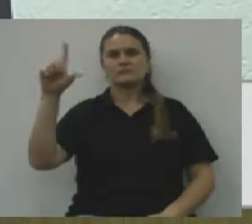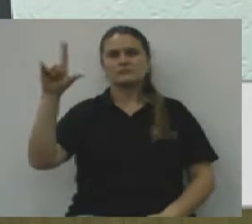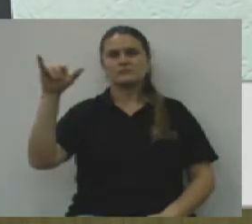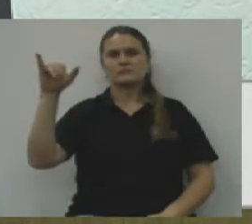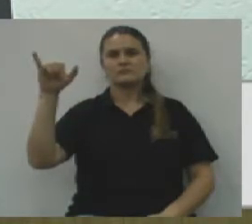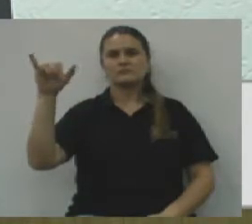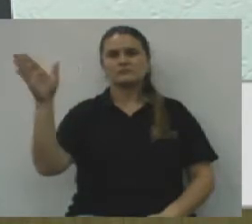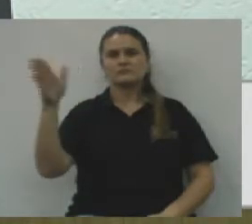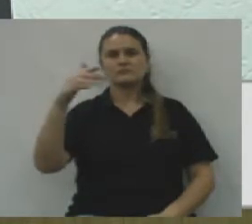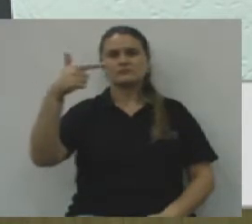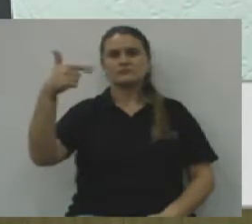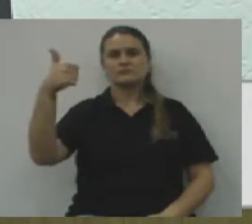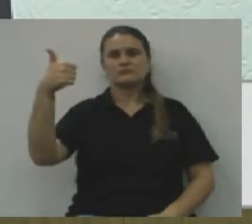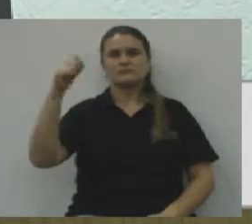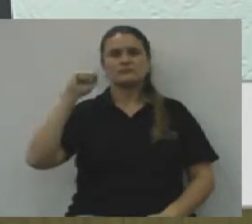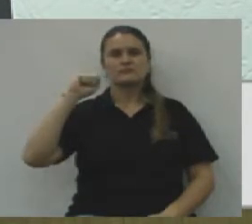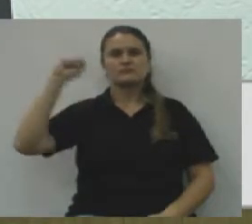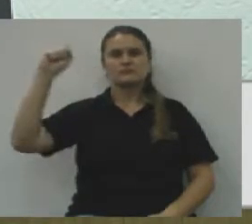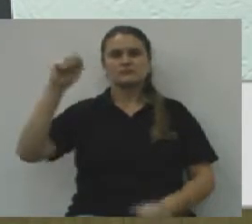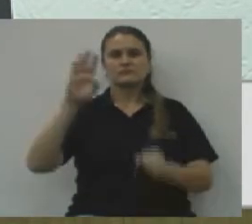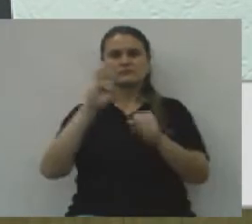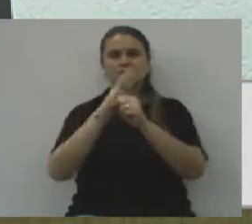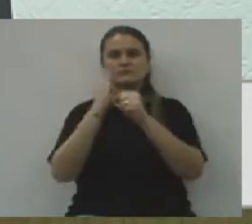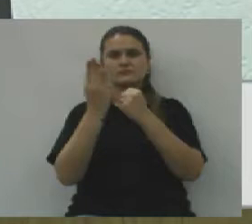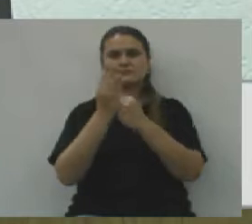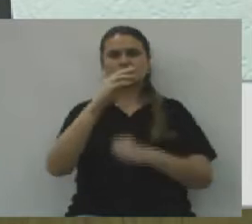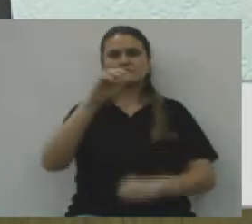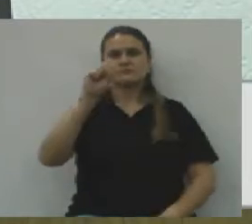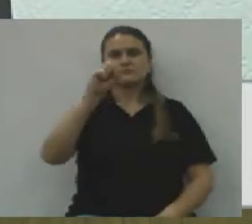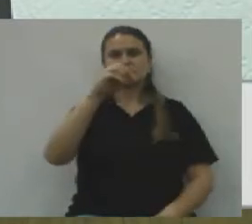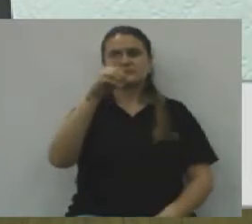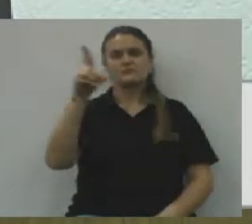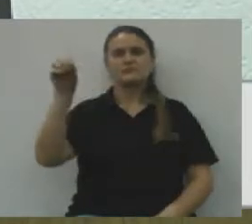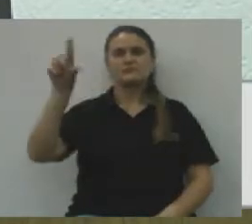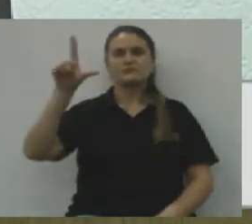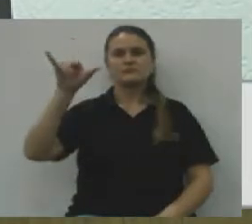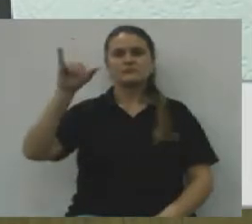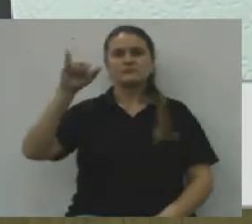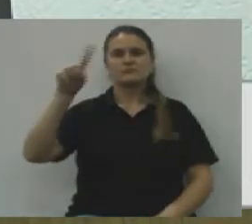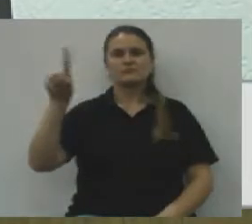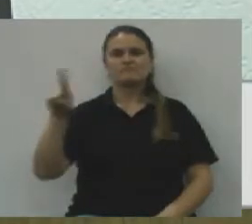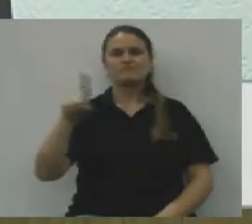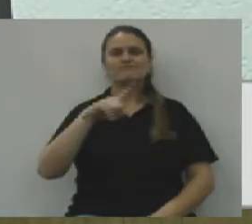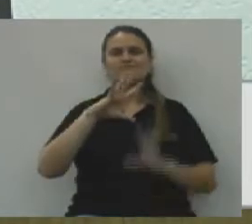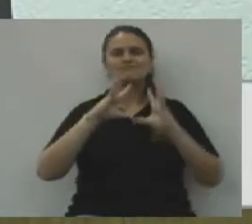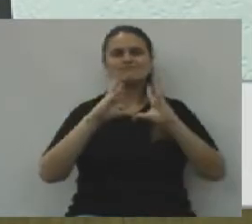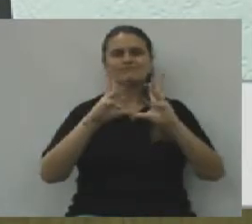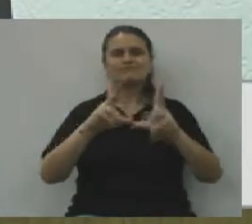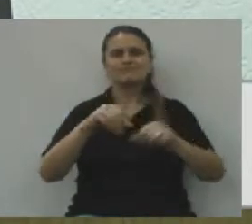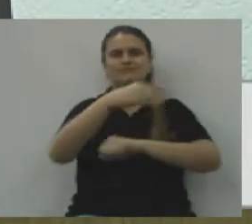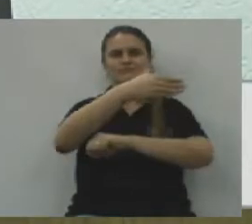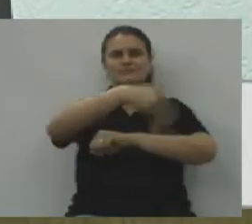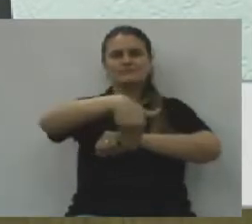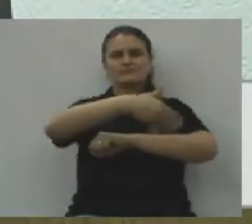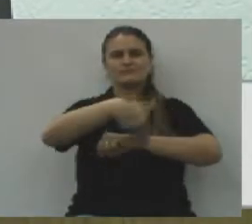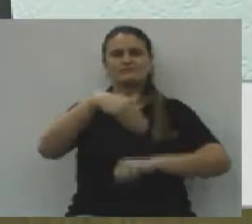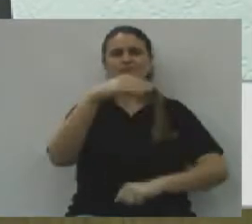e 21 de abril, do bairro São Luís. Todas estas vias estão em péssimo estado de